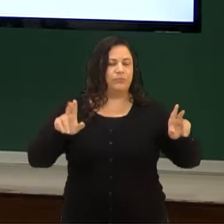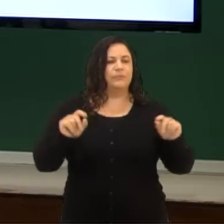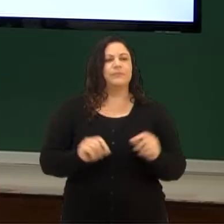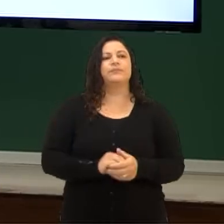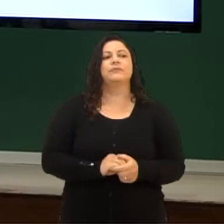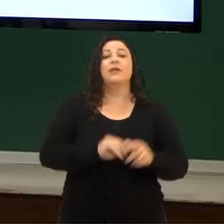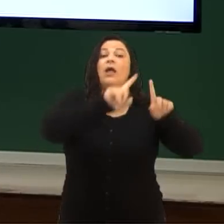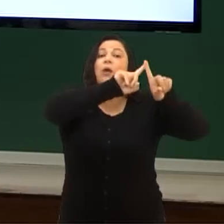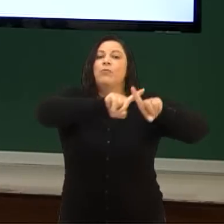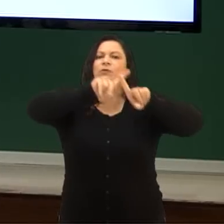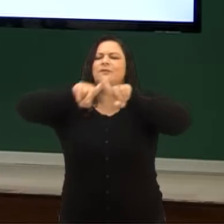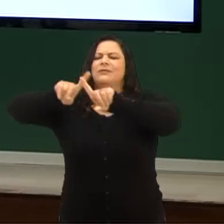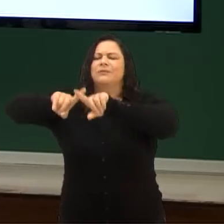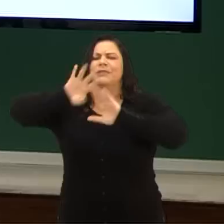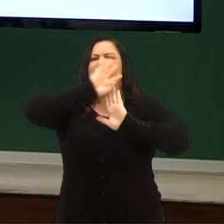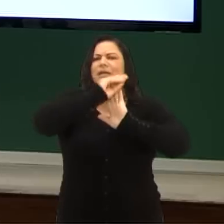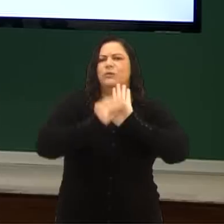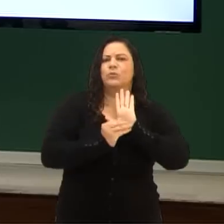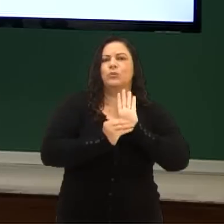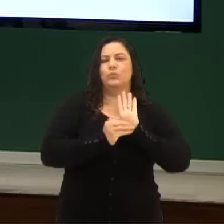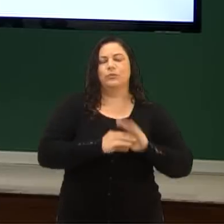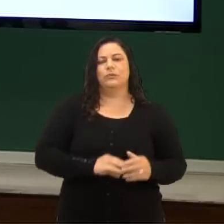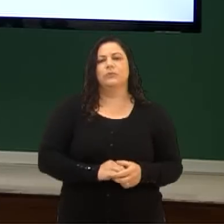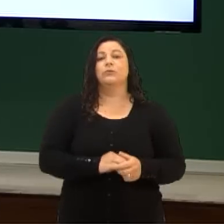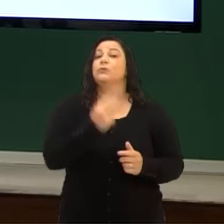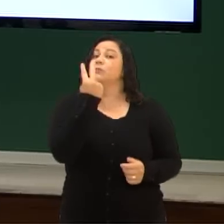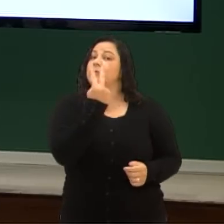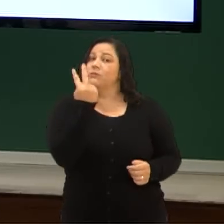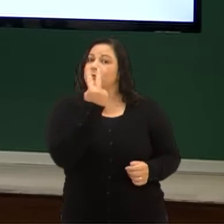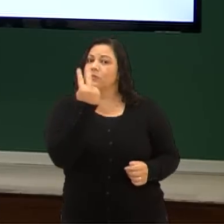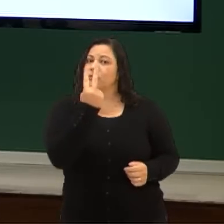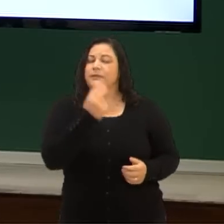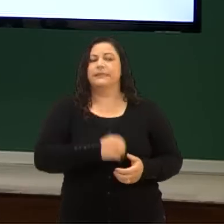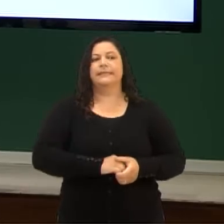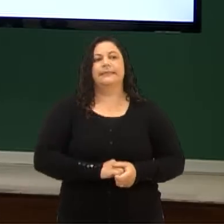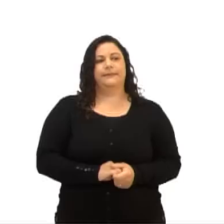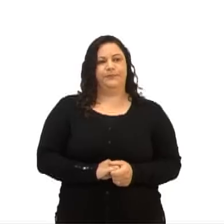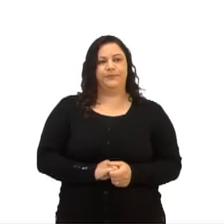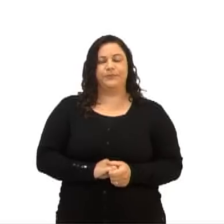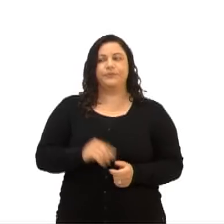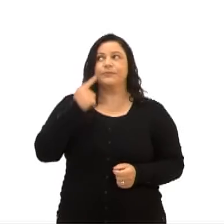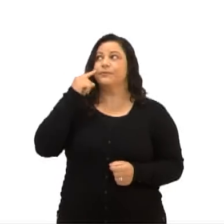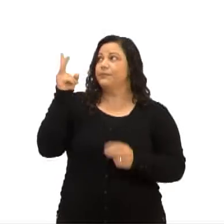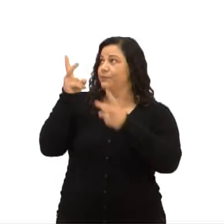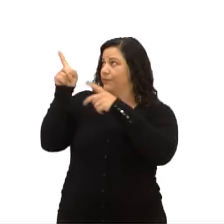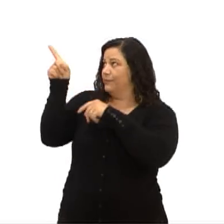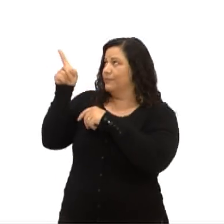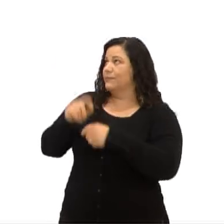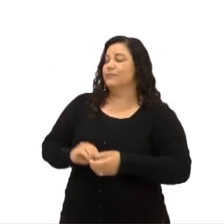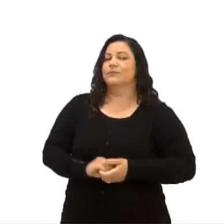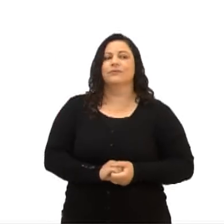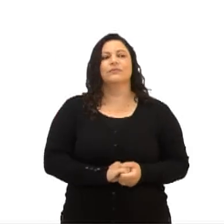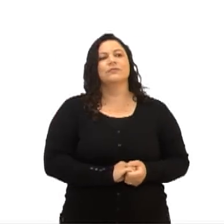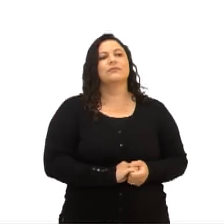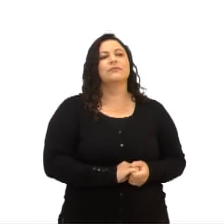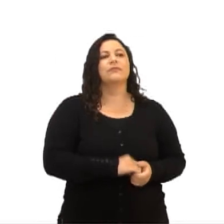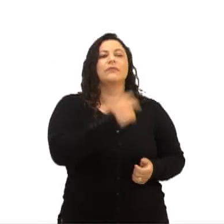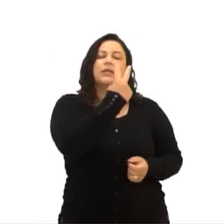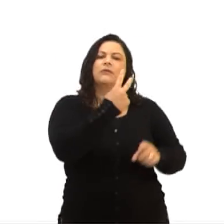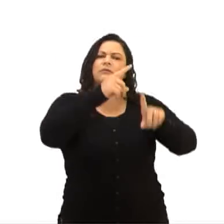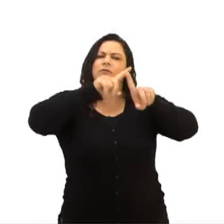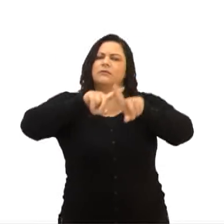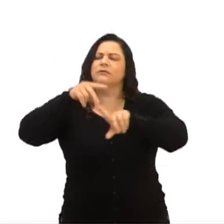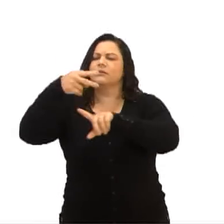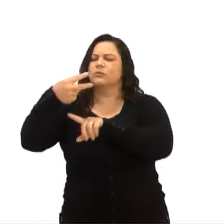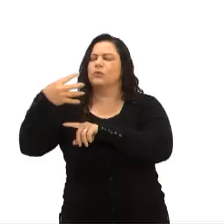vamos multiplicar todos os elementos da matriz A por 2, lembrando da regra de sinal, tá? Vou olhar aqui que eu não enxergo. Então, 2 vezes 2,